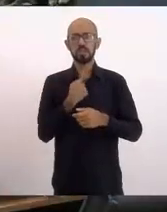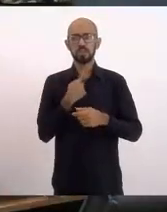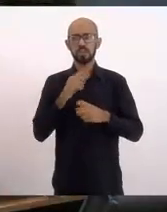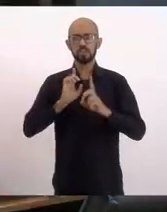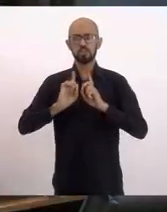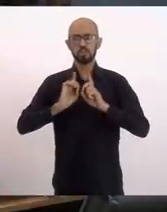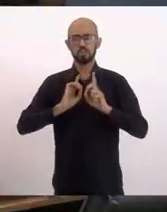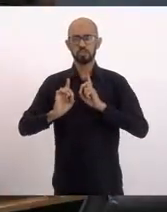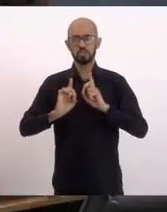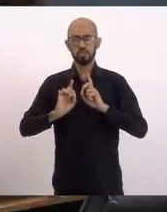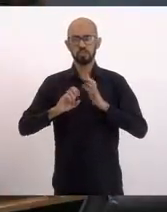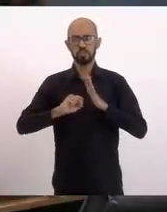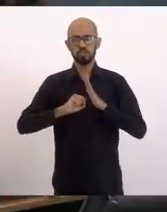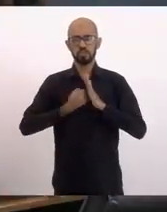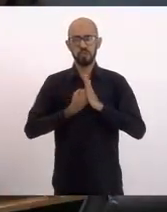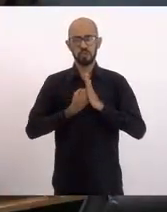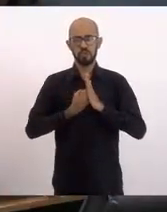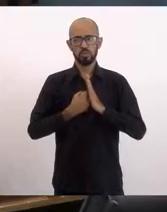Paulo.